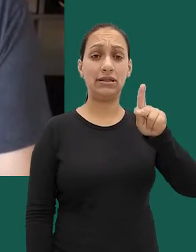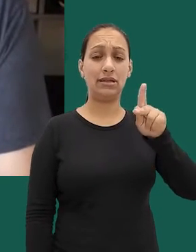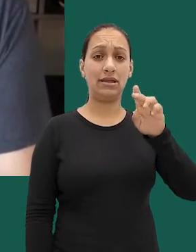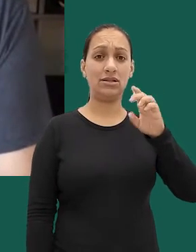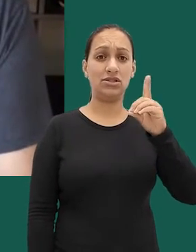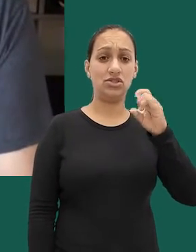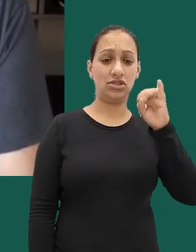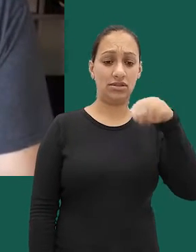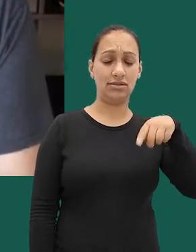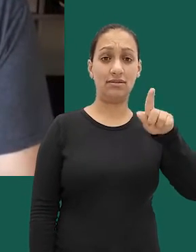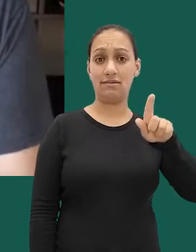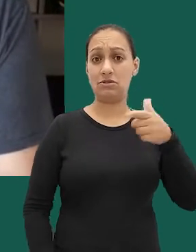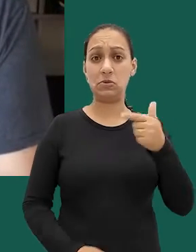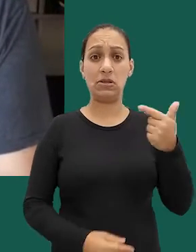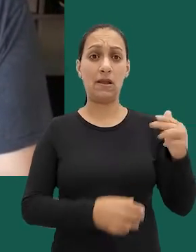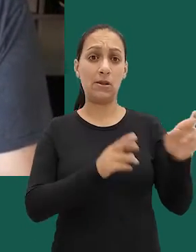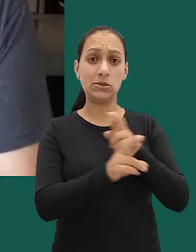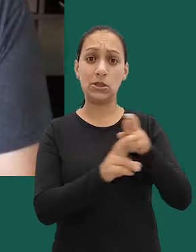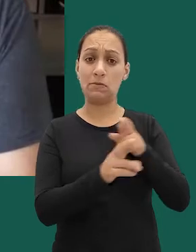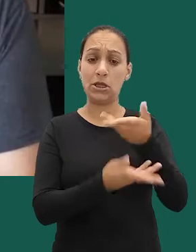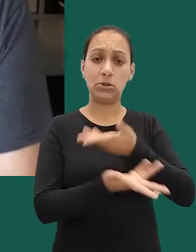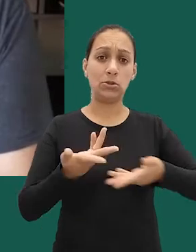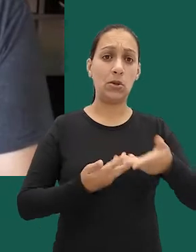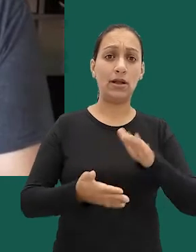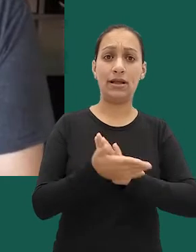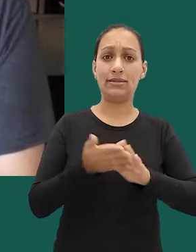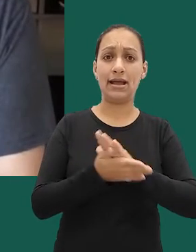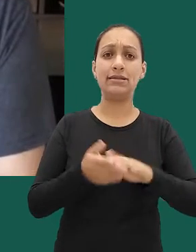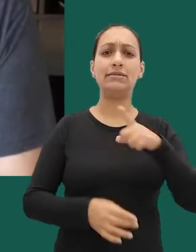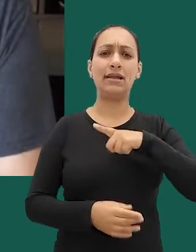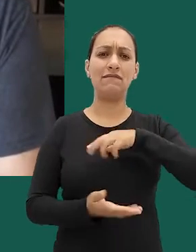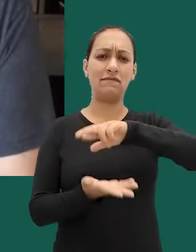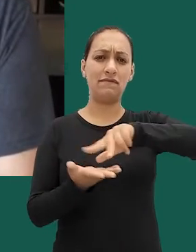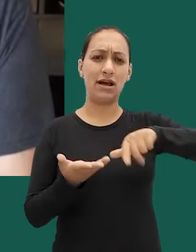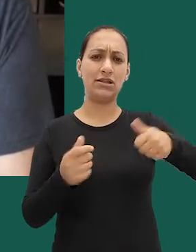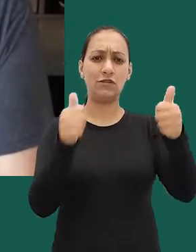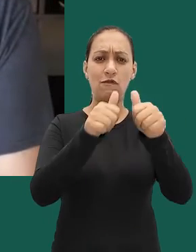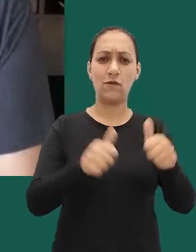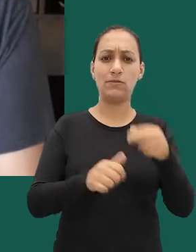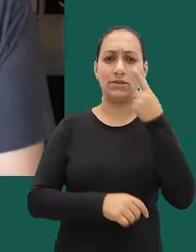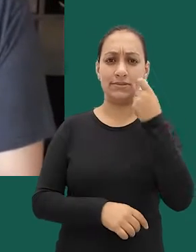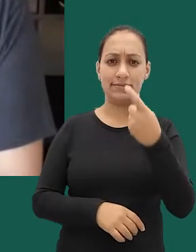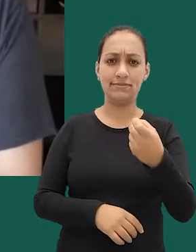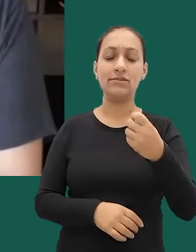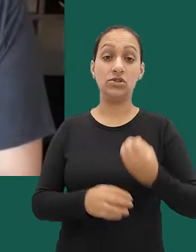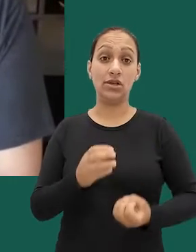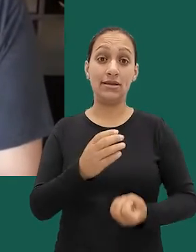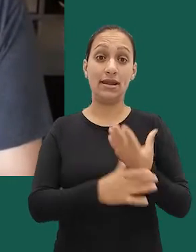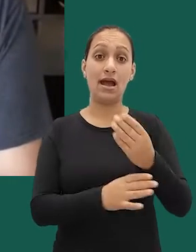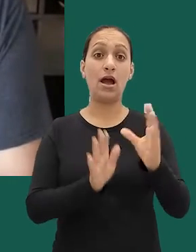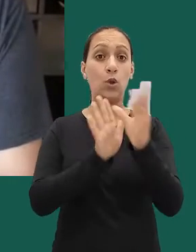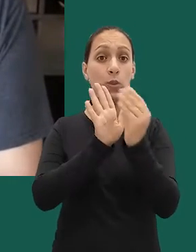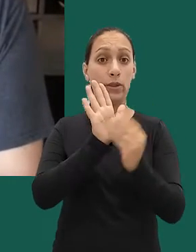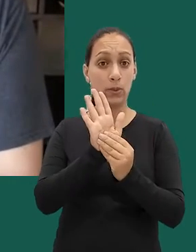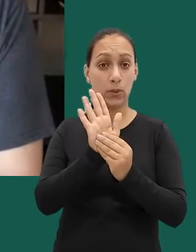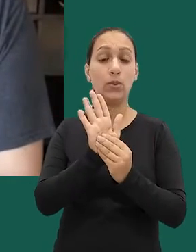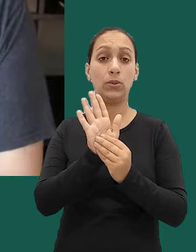de relacionamento, nenhuma troca. Então, existem várias formas interessantes de gerar conteúdo